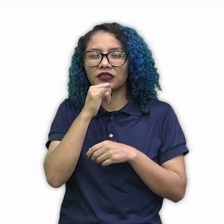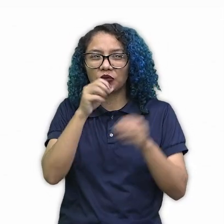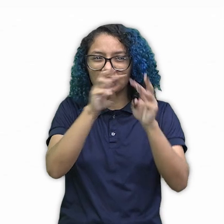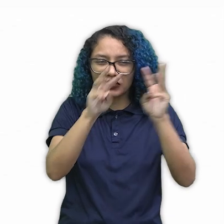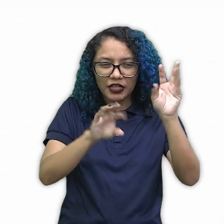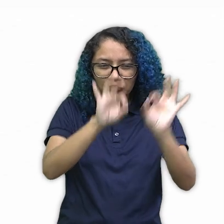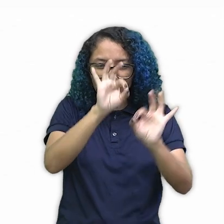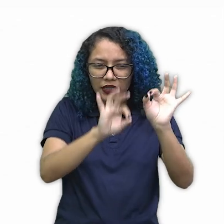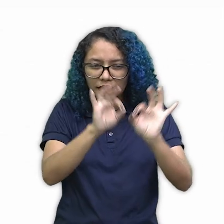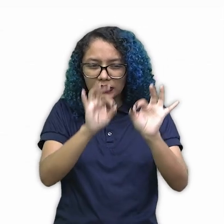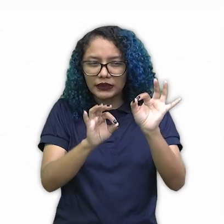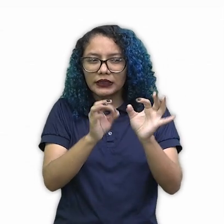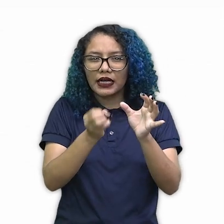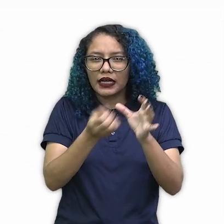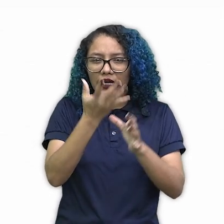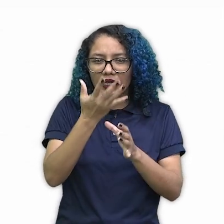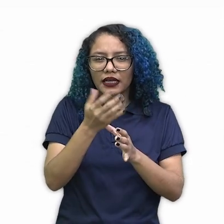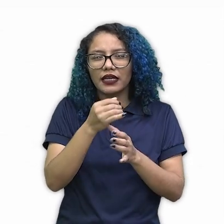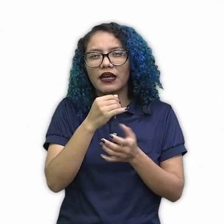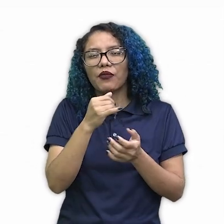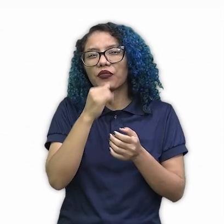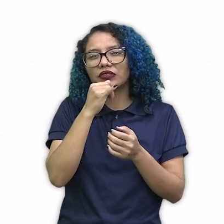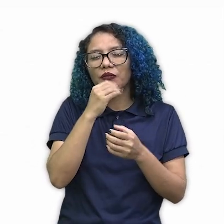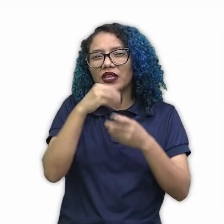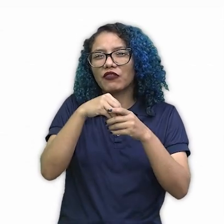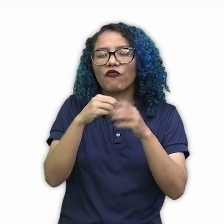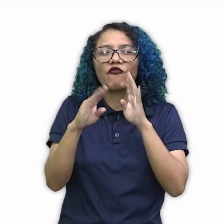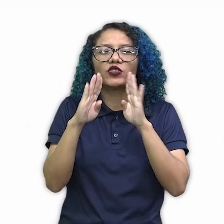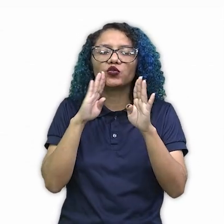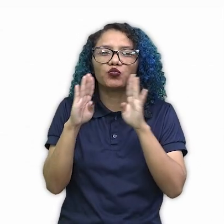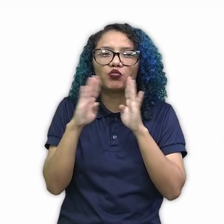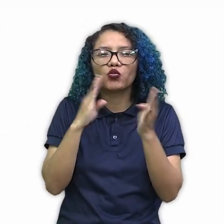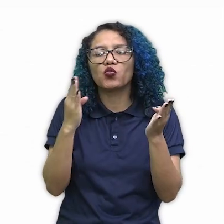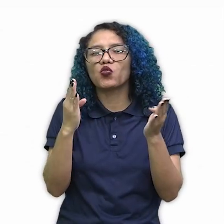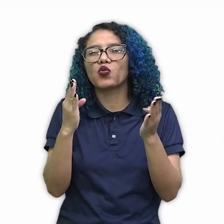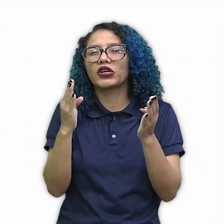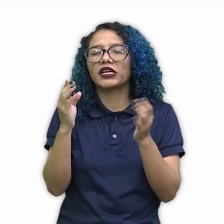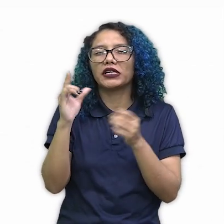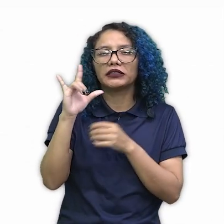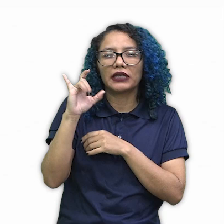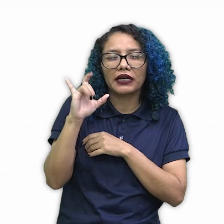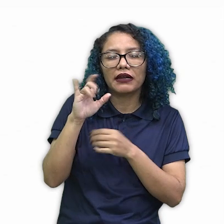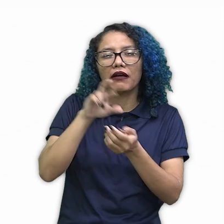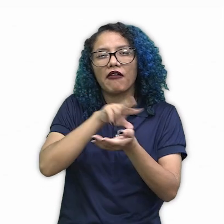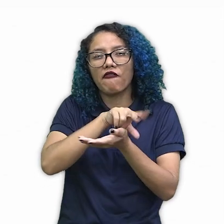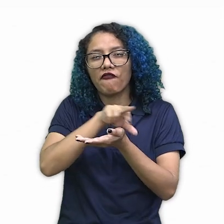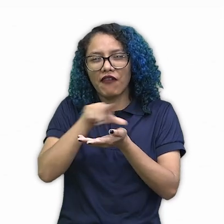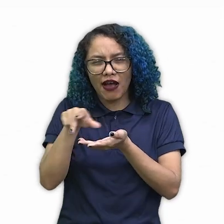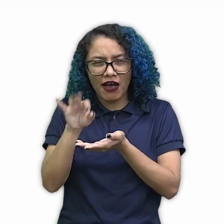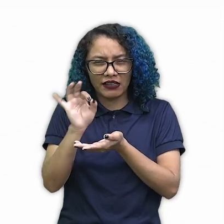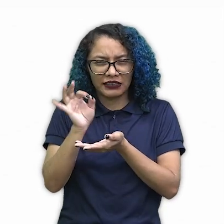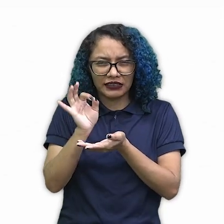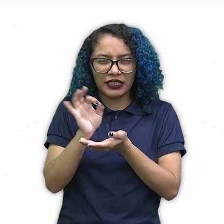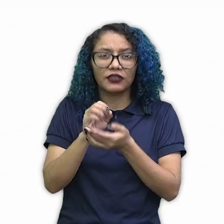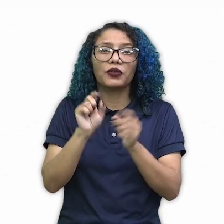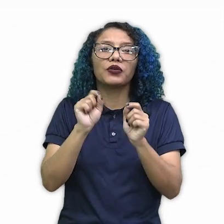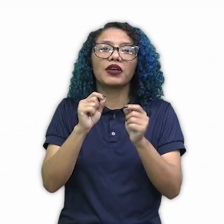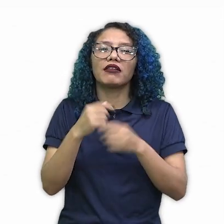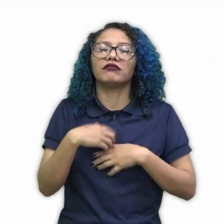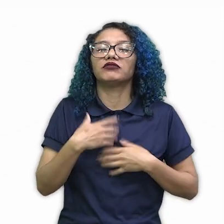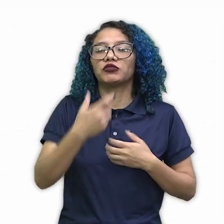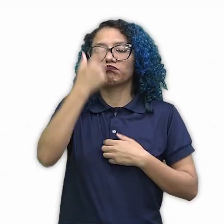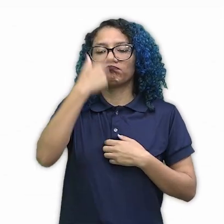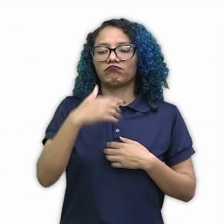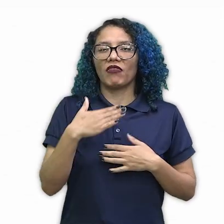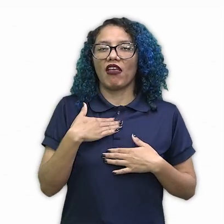cria um site, cria alguma coisa no Facebook, no Instagram, no TikTok, seja lá o que for desses meios de comunicação todo aí,